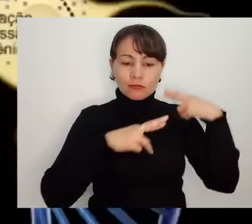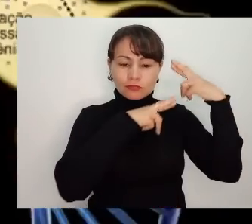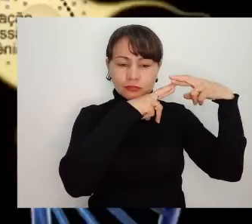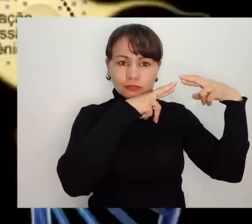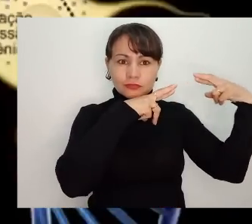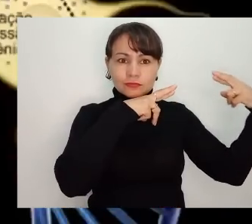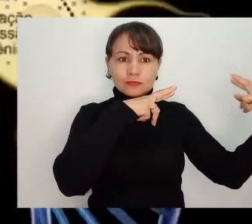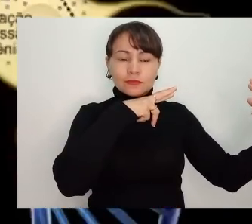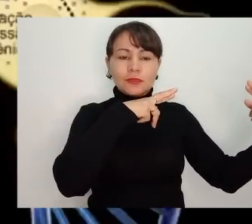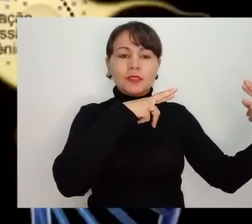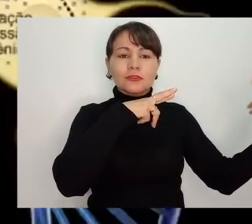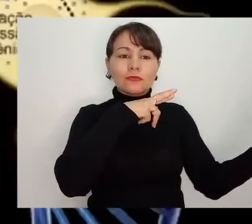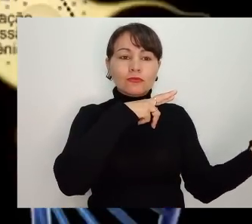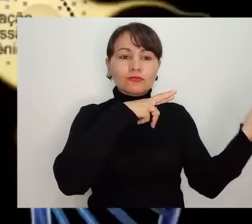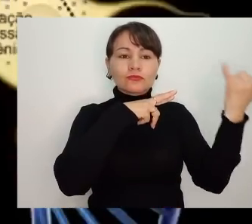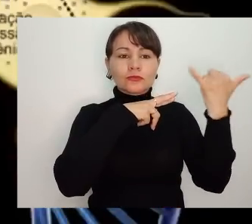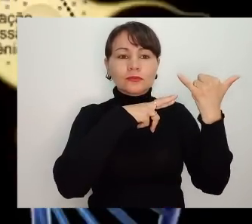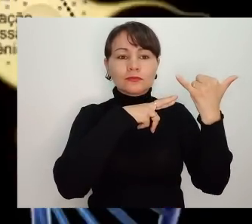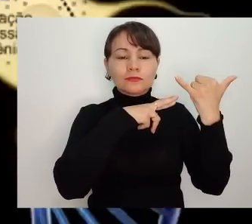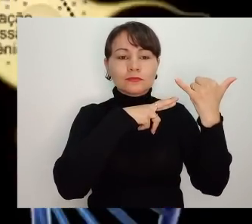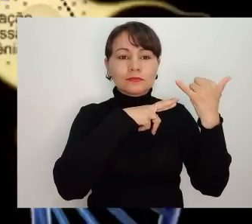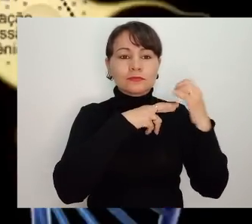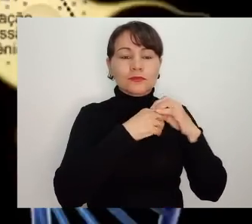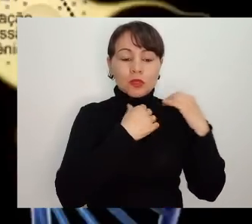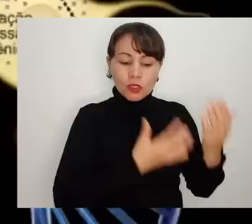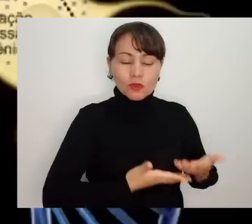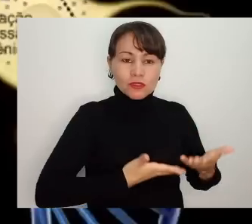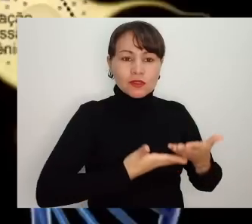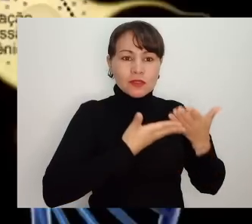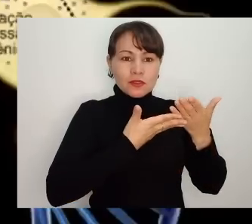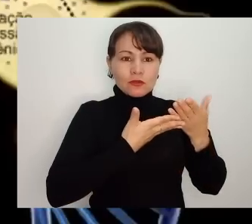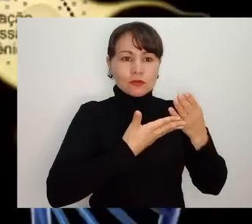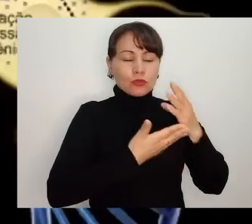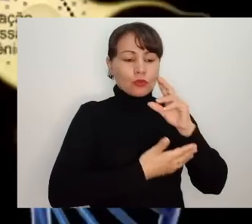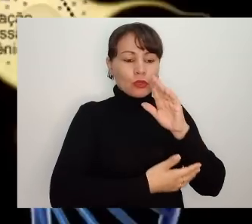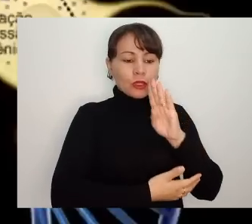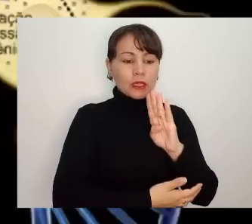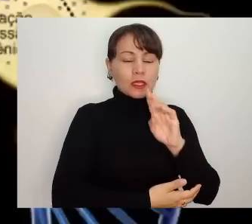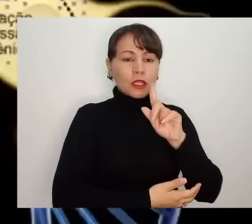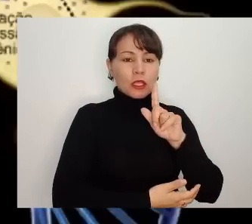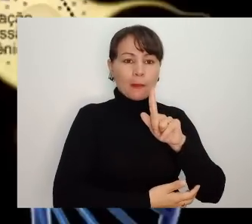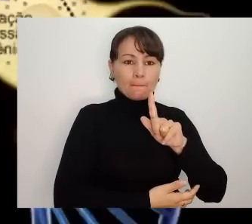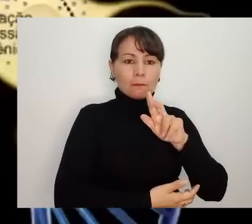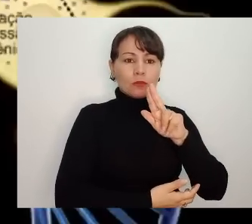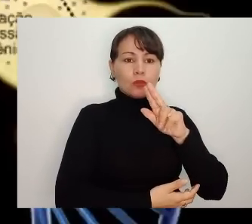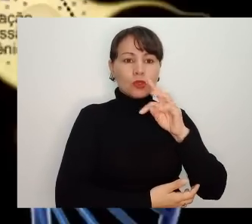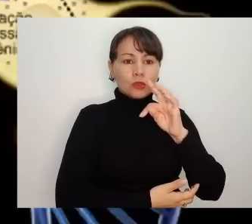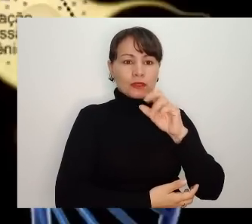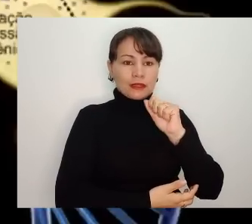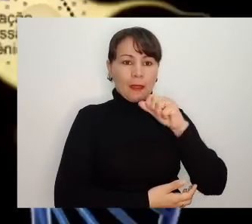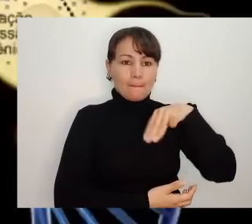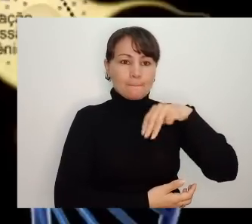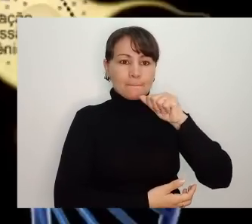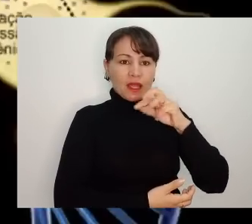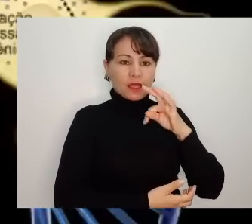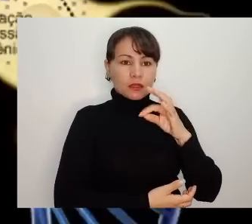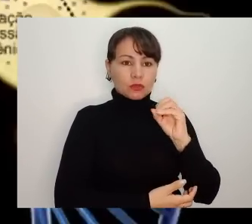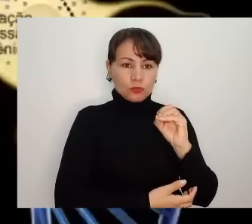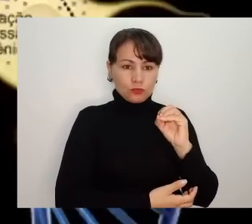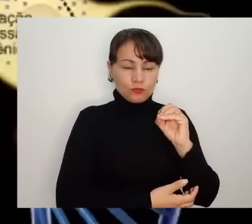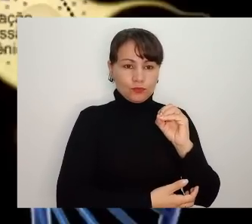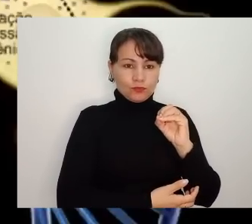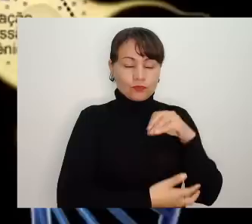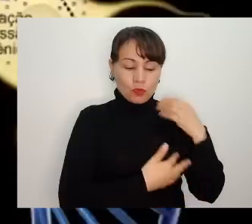do neurotransmissor, no caso aqui, um neurotransmissor excitatório chamado de glutamato, neurotransmissor excitatório.